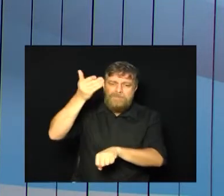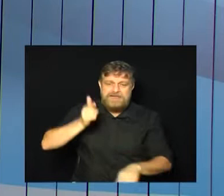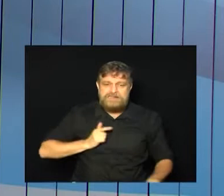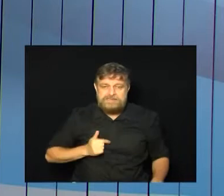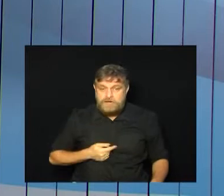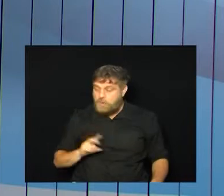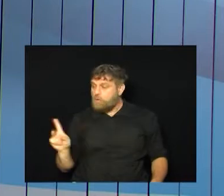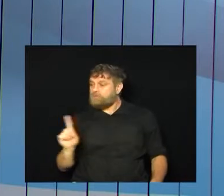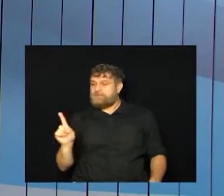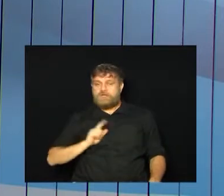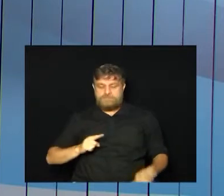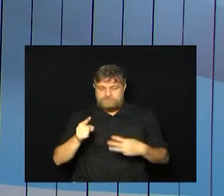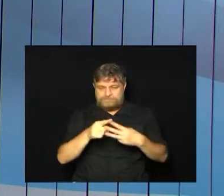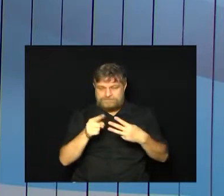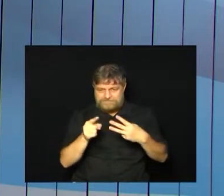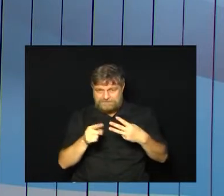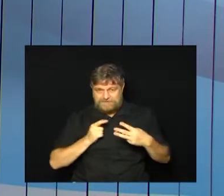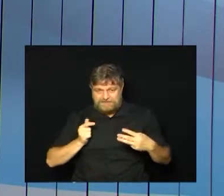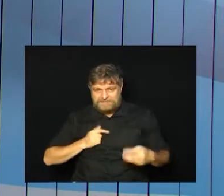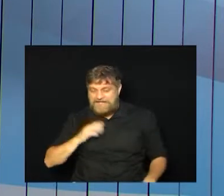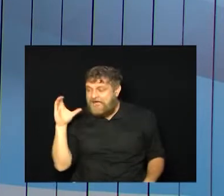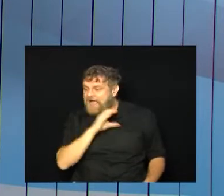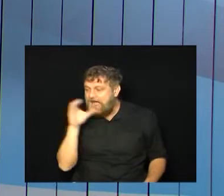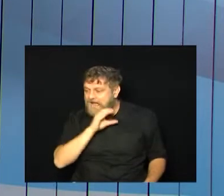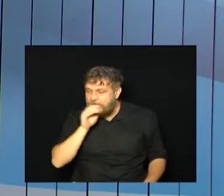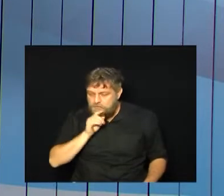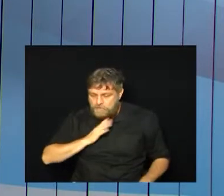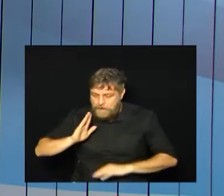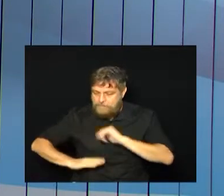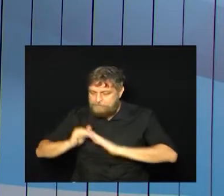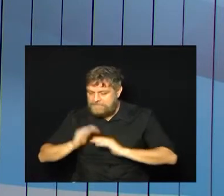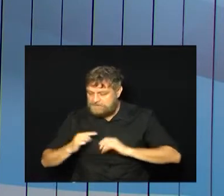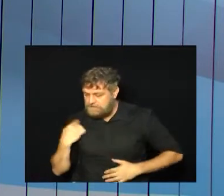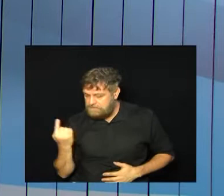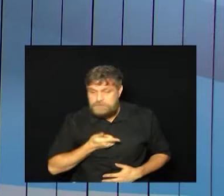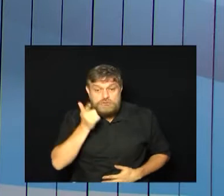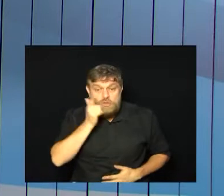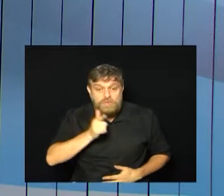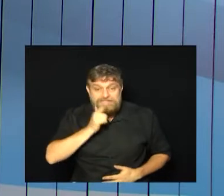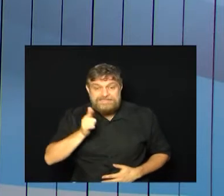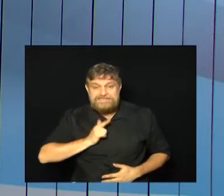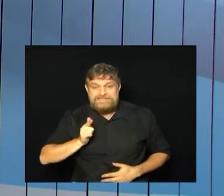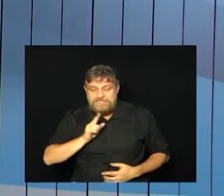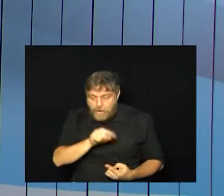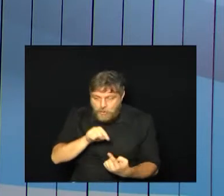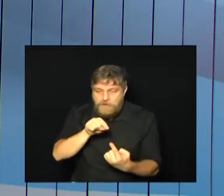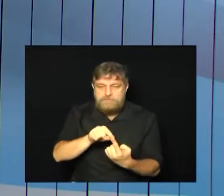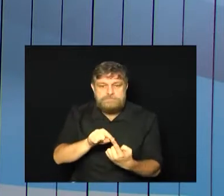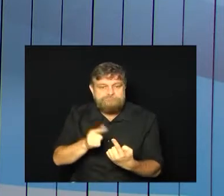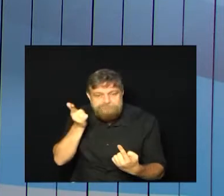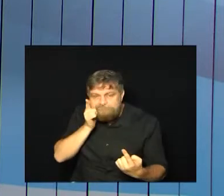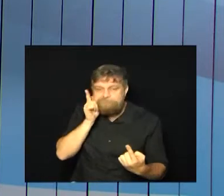prazo ou não? Tudo dá para ser ali a curto prazo, pequenas atitudes para a gente conseguir alcançar as nossas